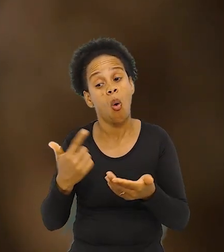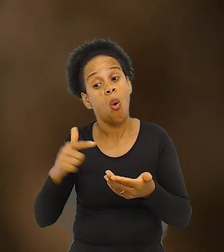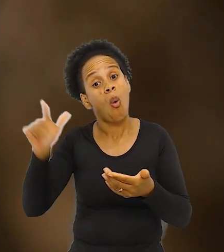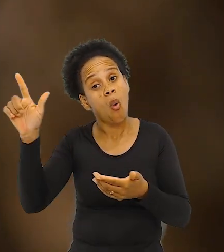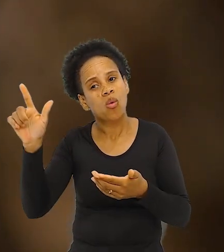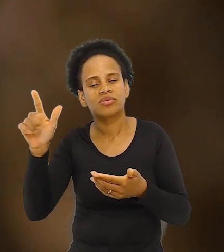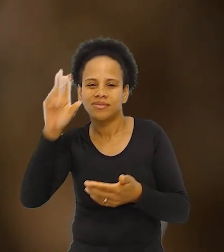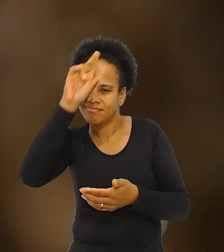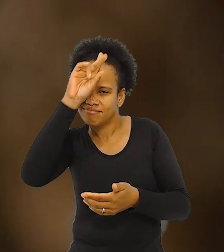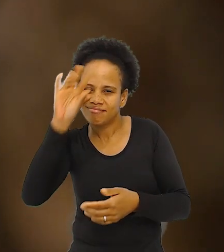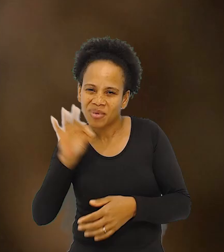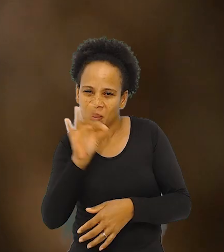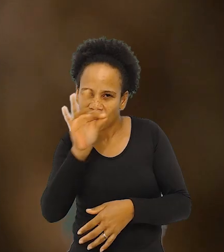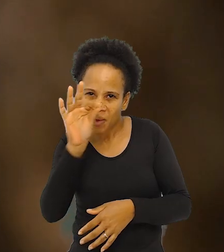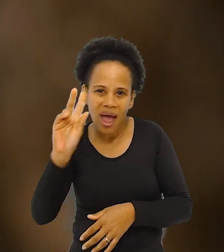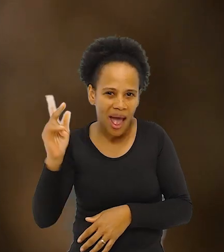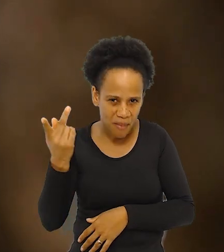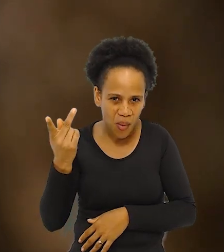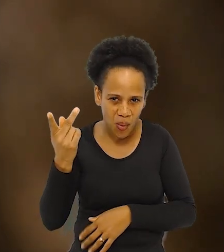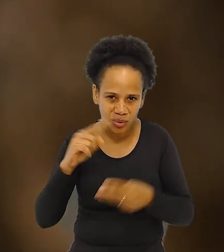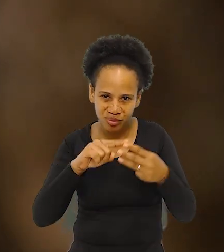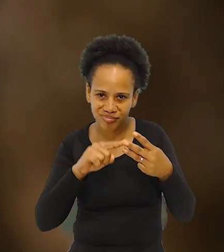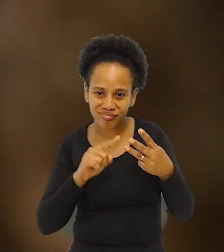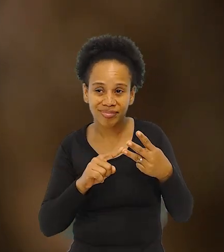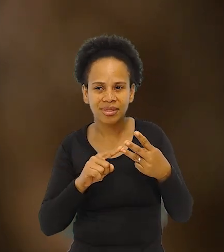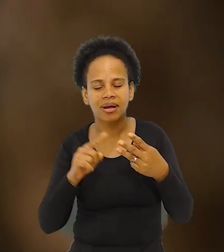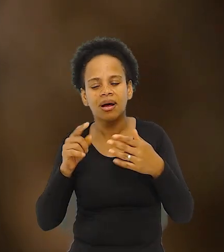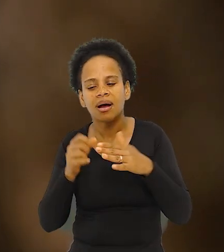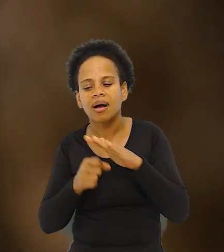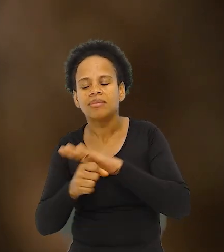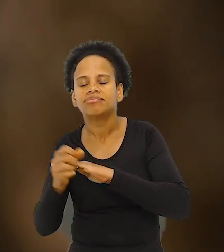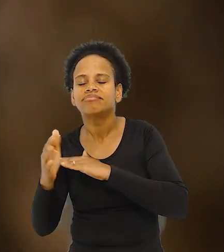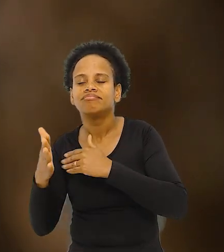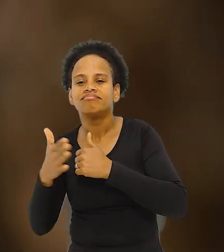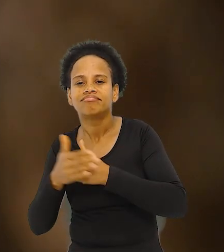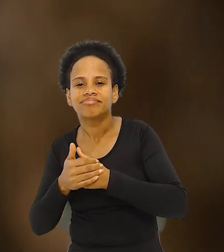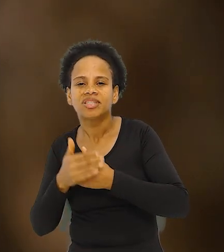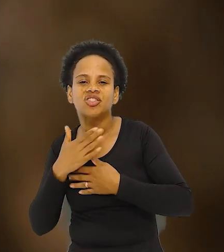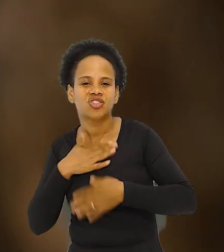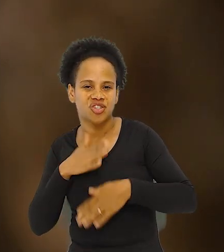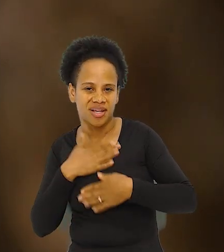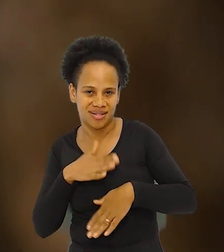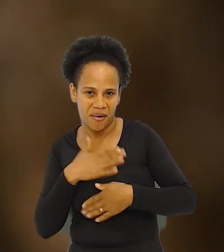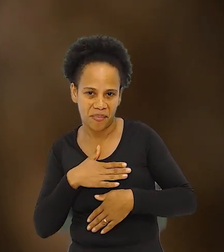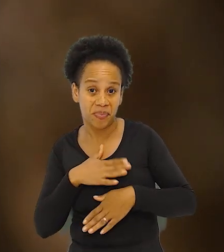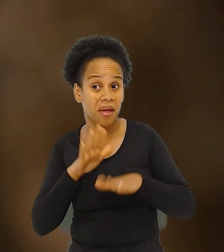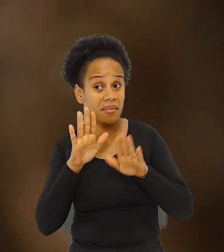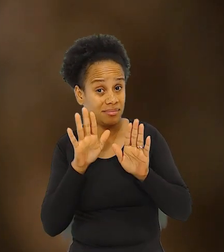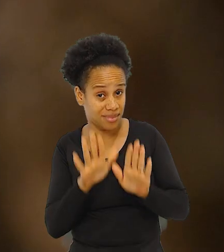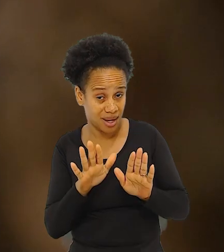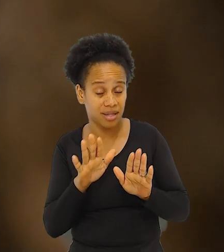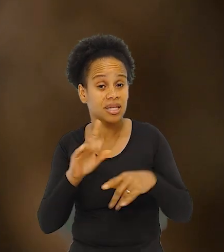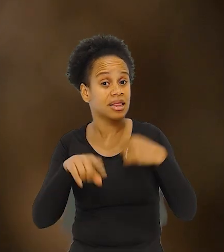outros, como os mosquitos do gênero hemagogos, estão entrando em repouso. Mas retornarão à